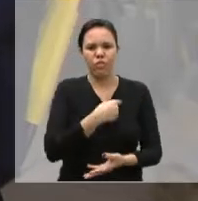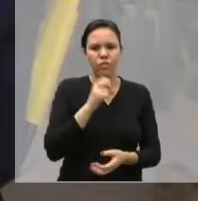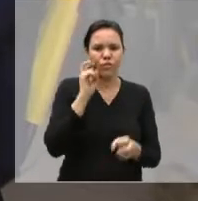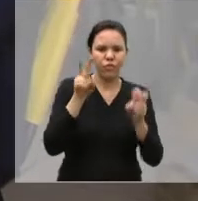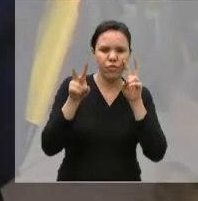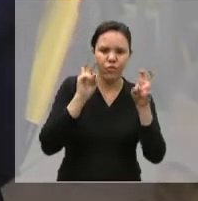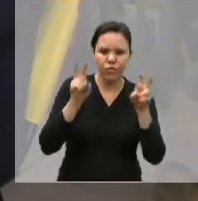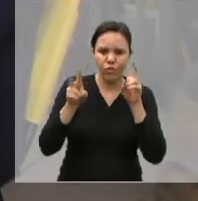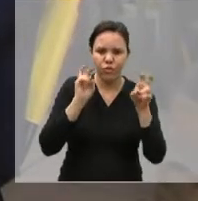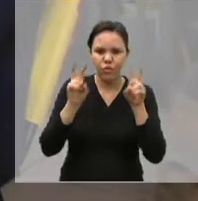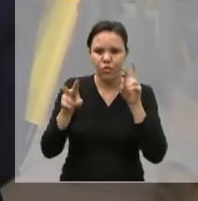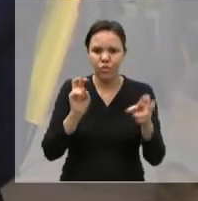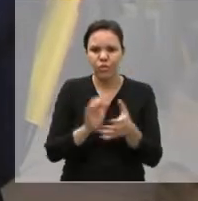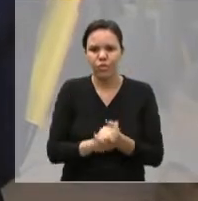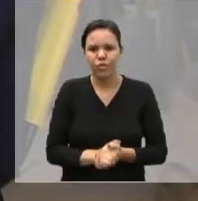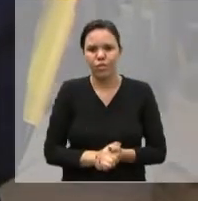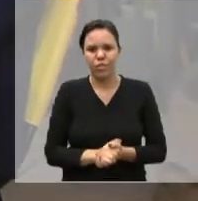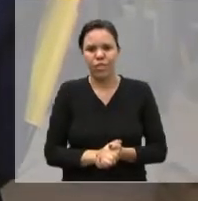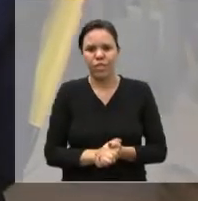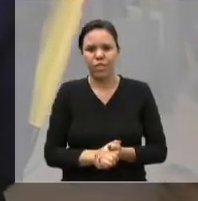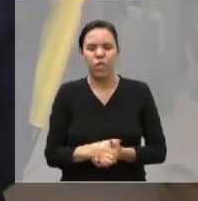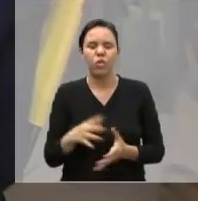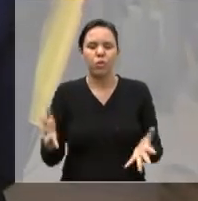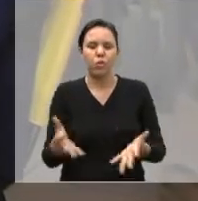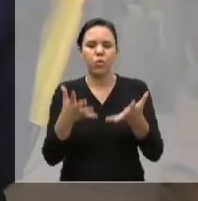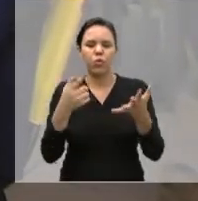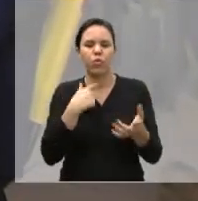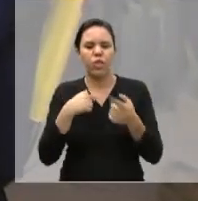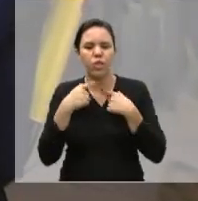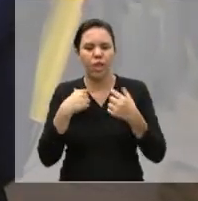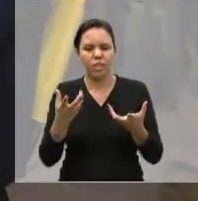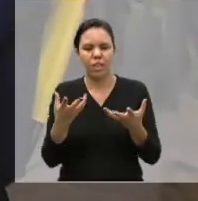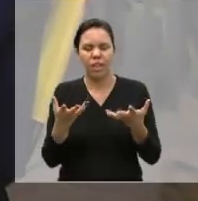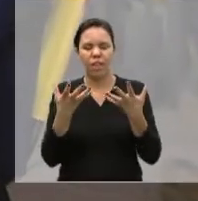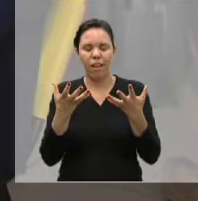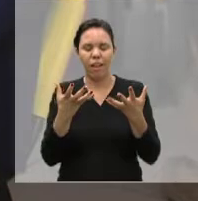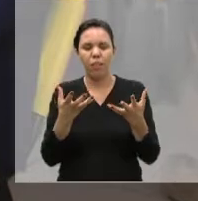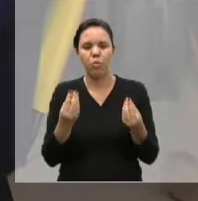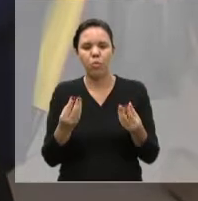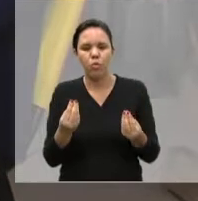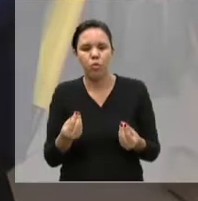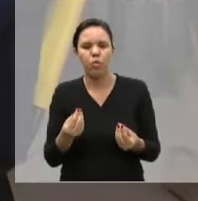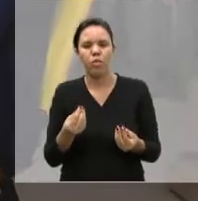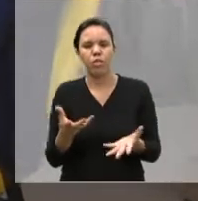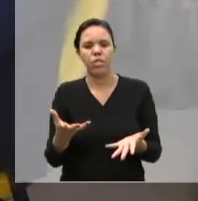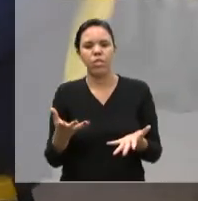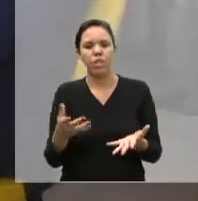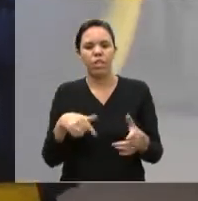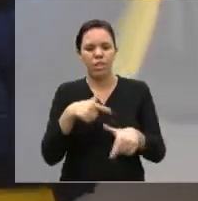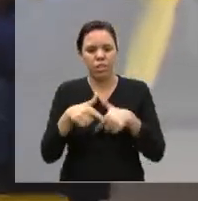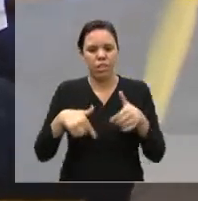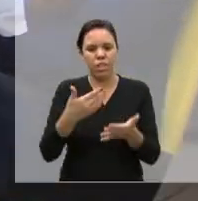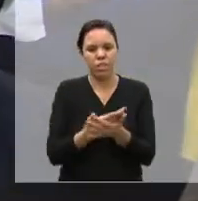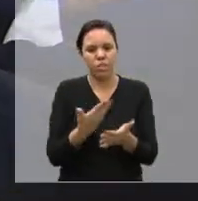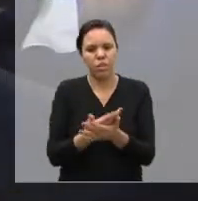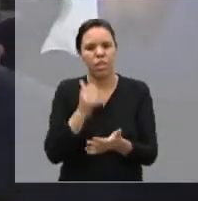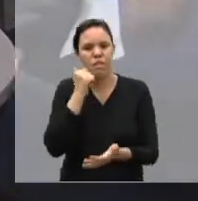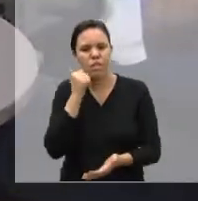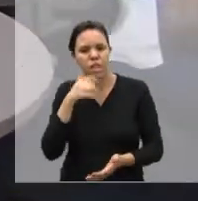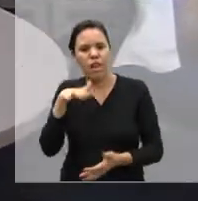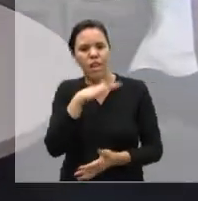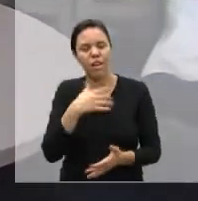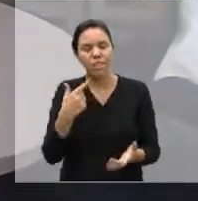Então a ciência é atraente e é lugar de mulher. E é lugar de mulher. Muito obrigada pela entrevista. A gente vai continuar um pouquinho